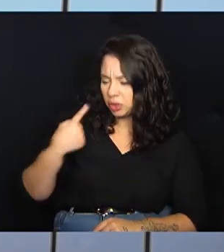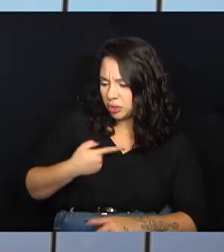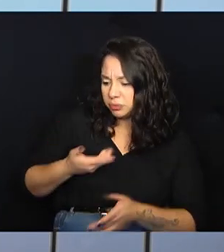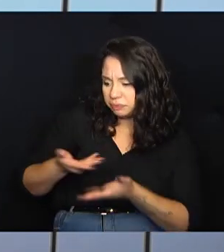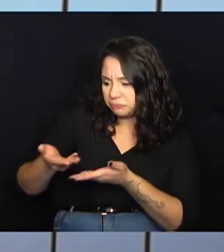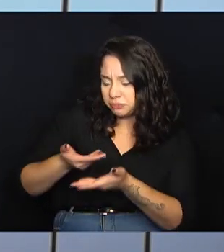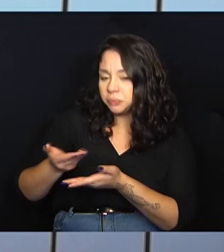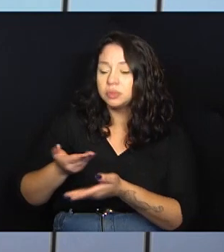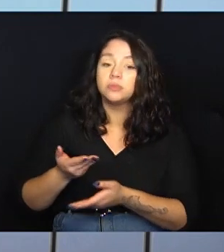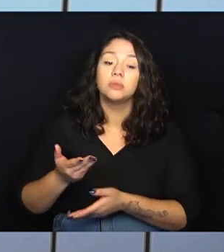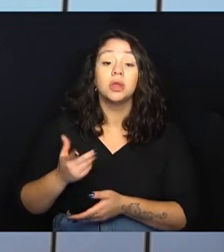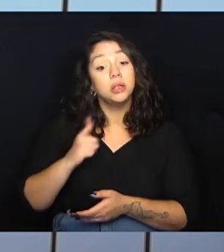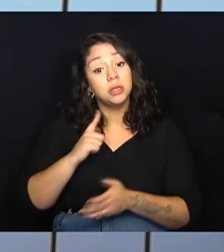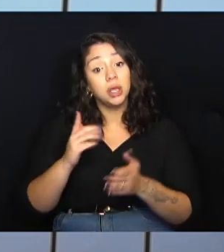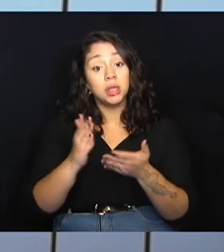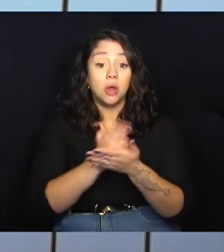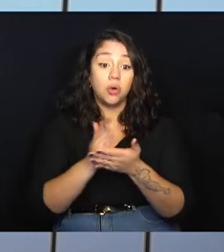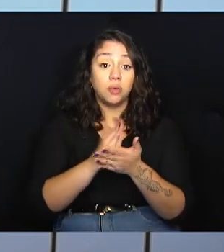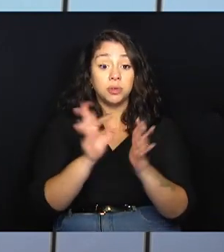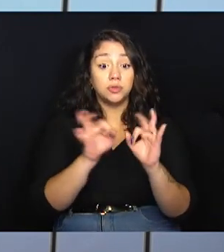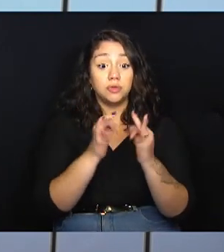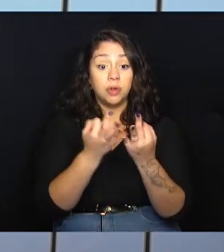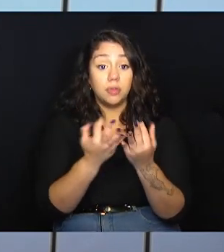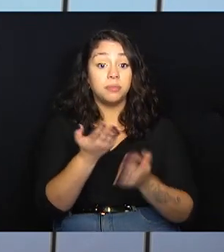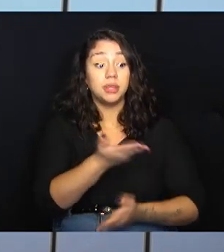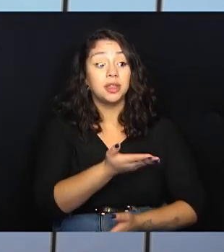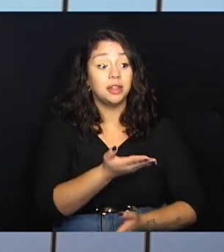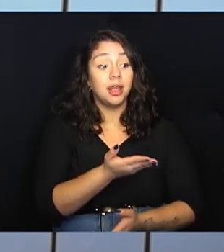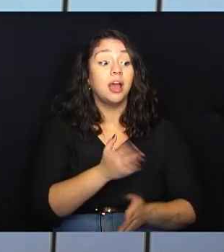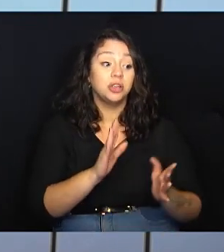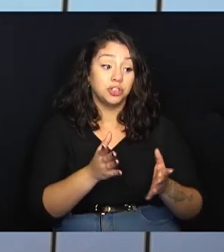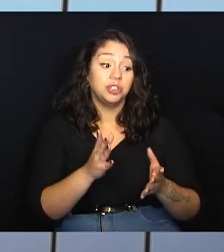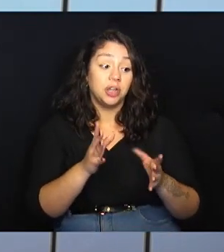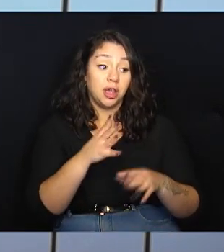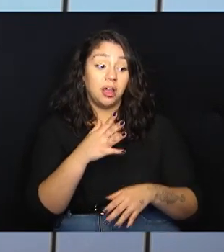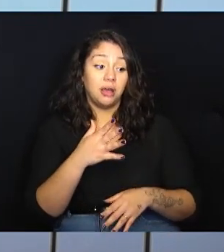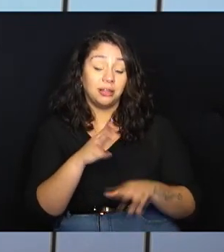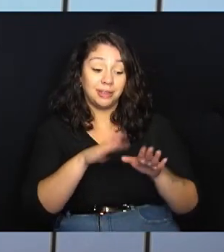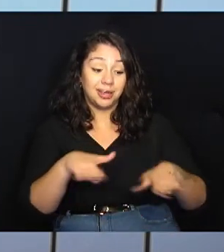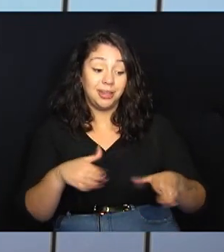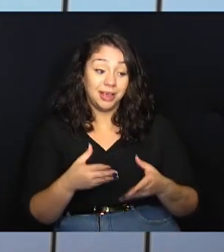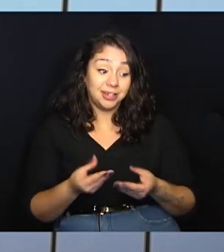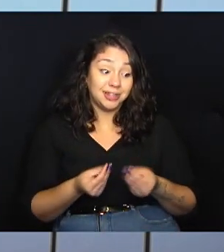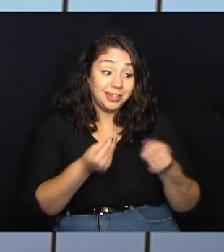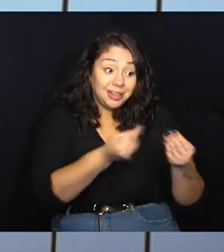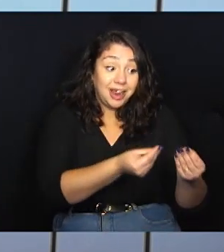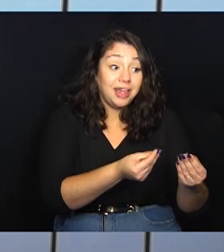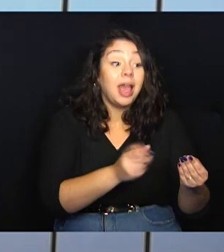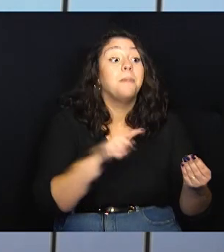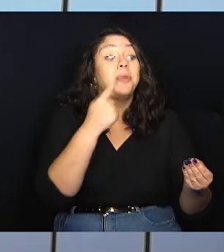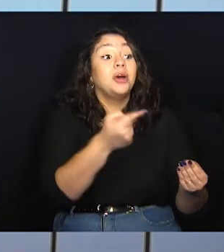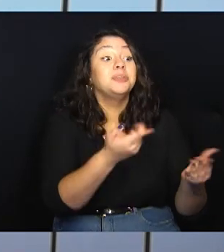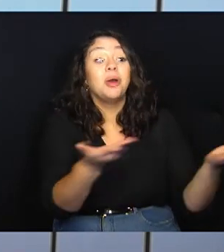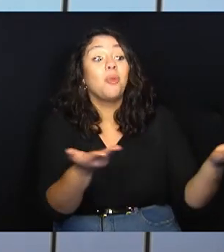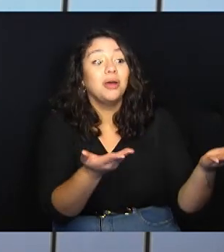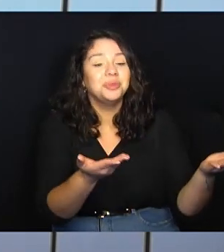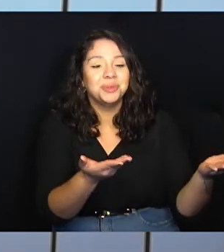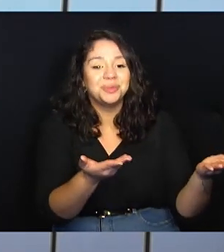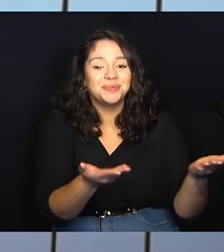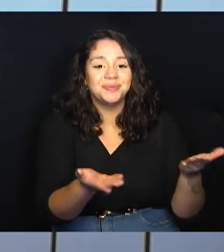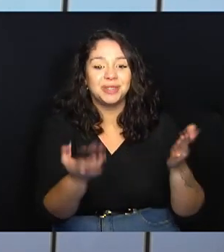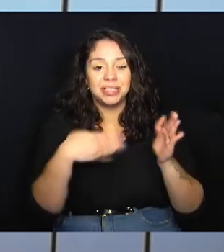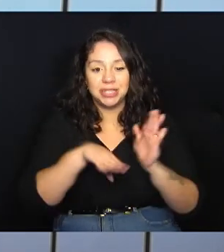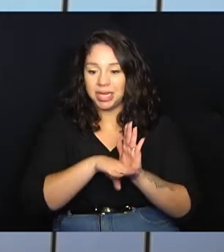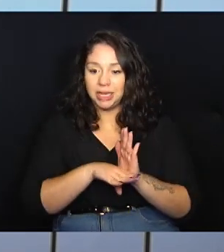tem família que entrega uma criança e pergunta quando eu vou receber a próxima. Também é esperado, não há